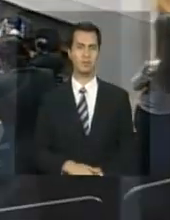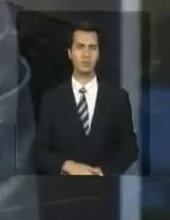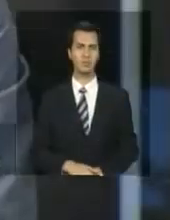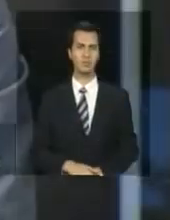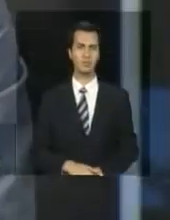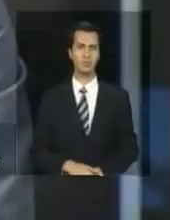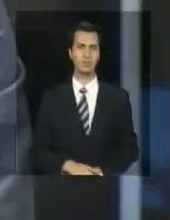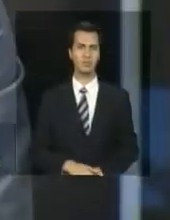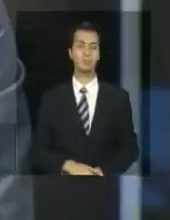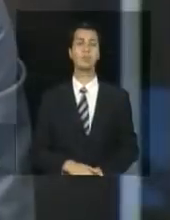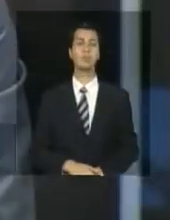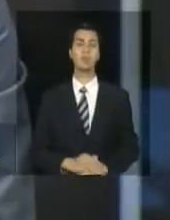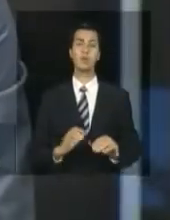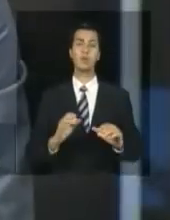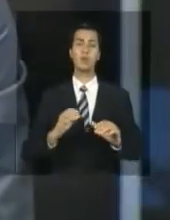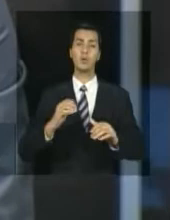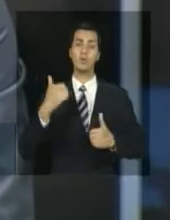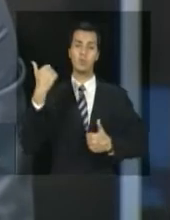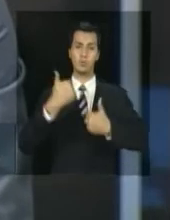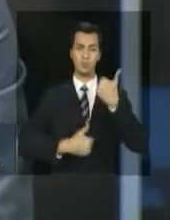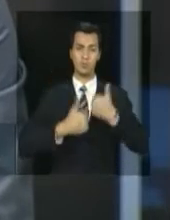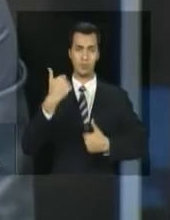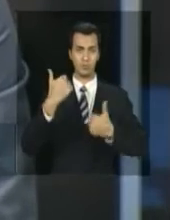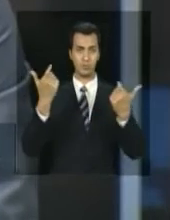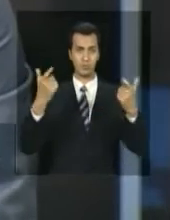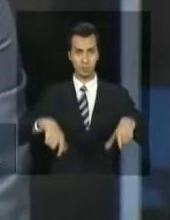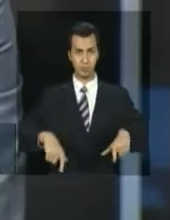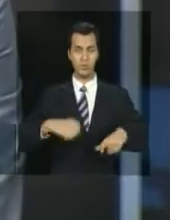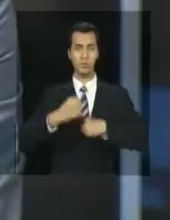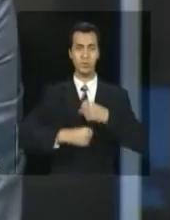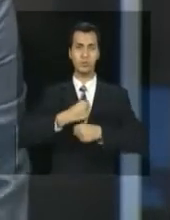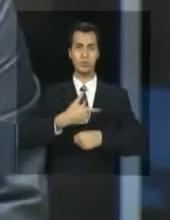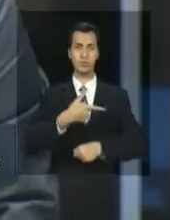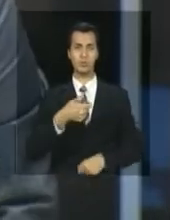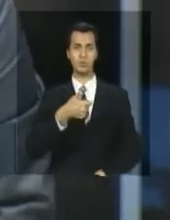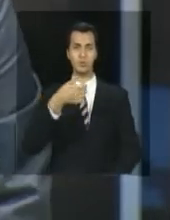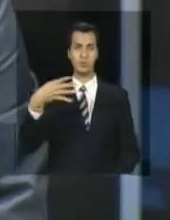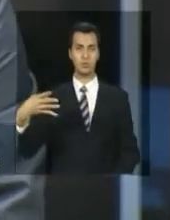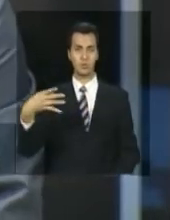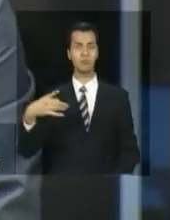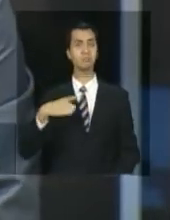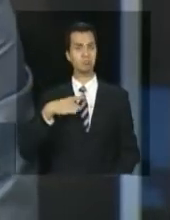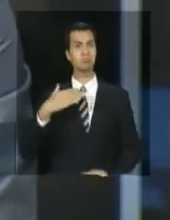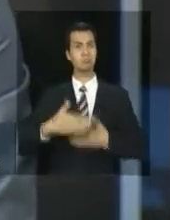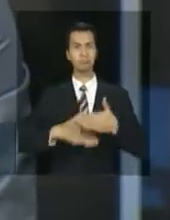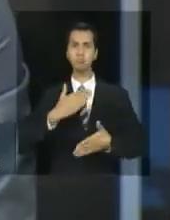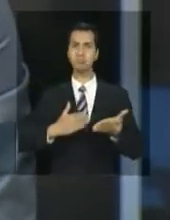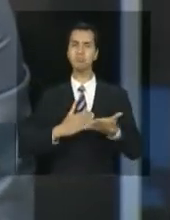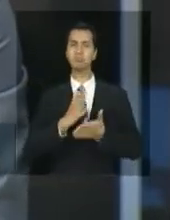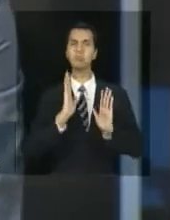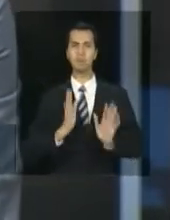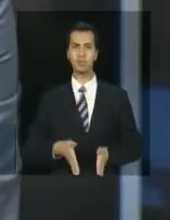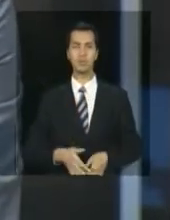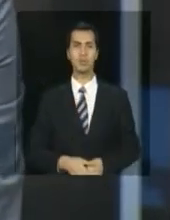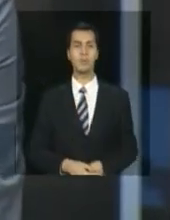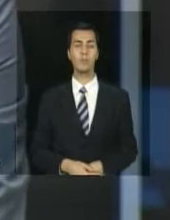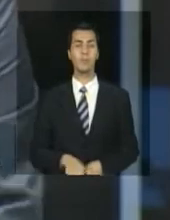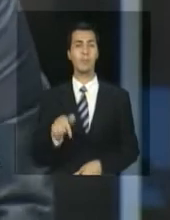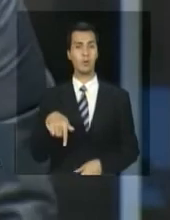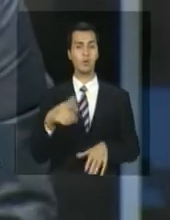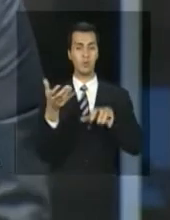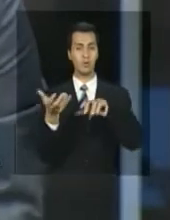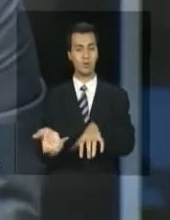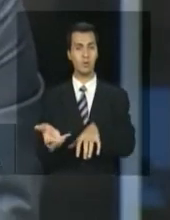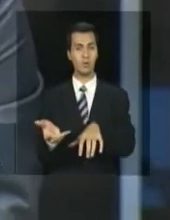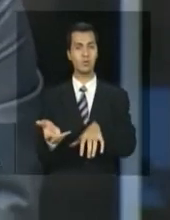de 2014 avançaram. Assim que o Congresso Nacional concluir a análise